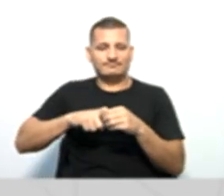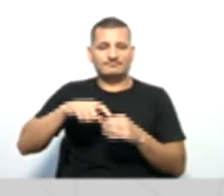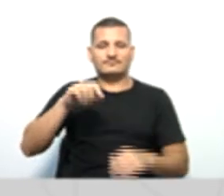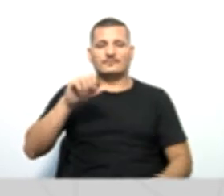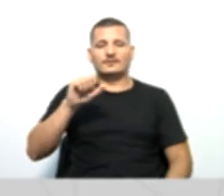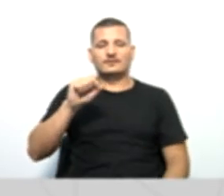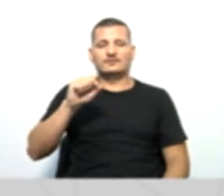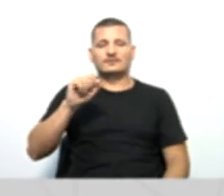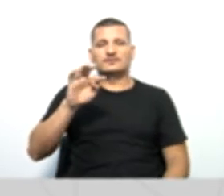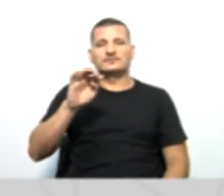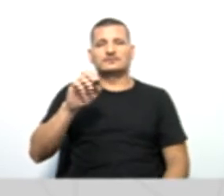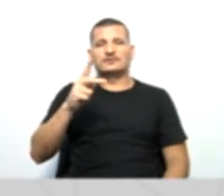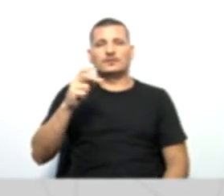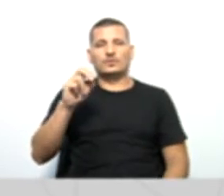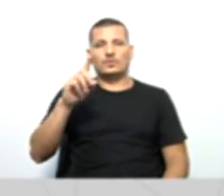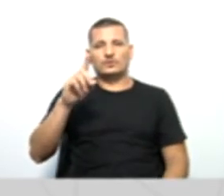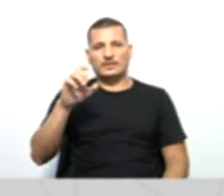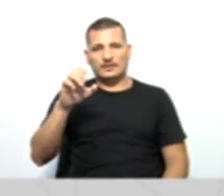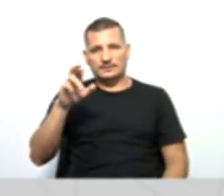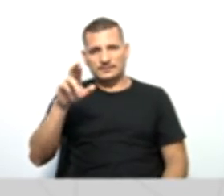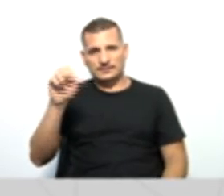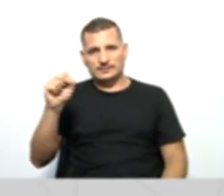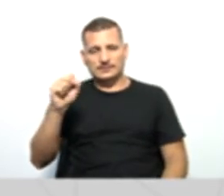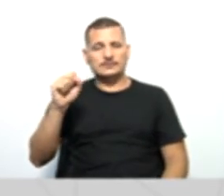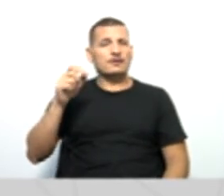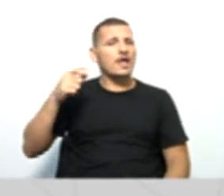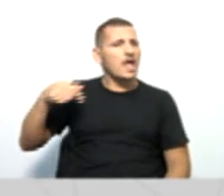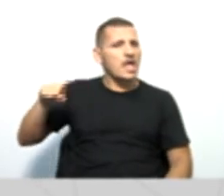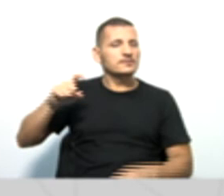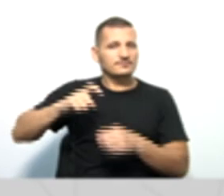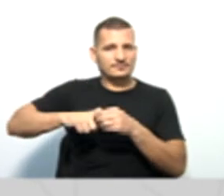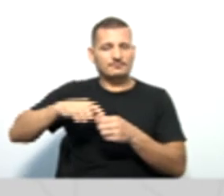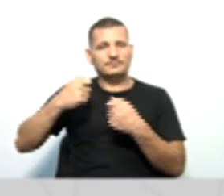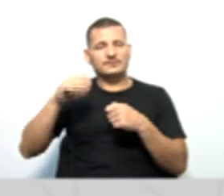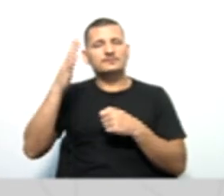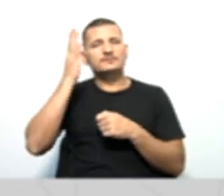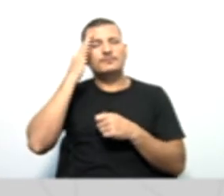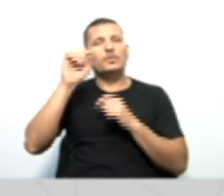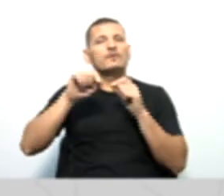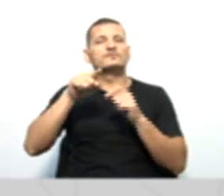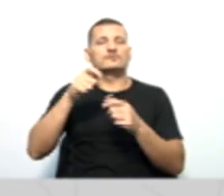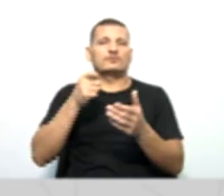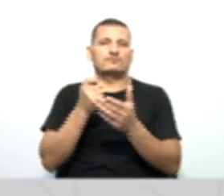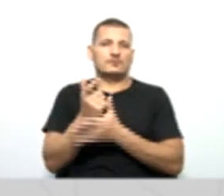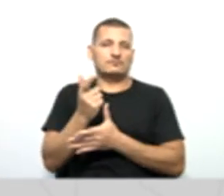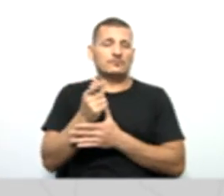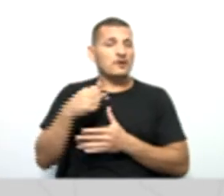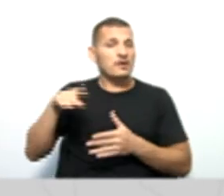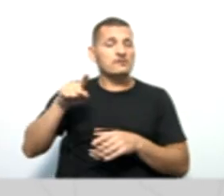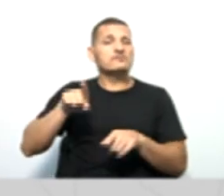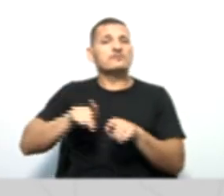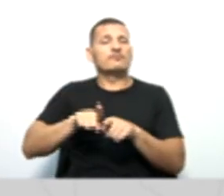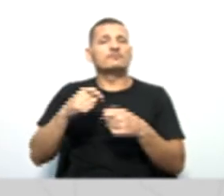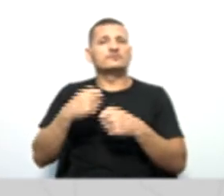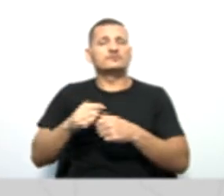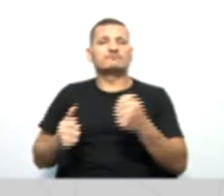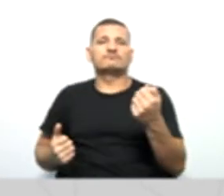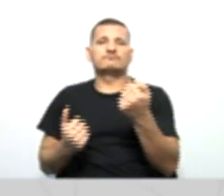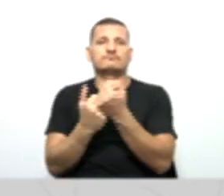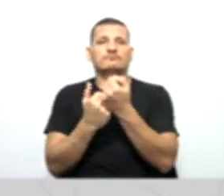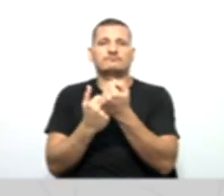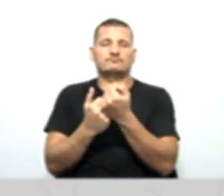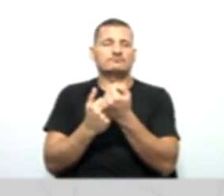stakeholders, eles têm que saber o que você tá comprando. E, além disso, eles têm que apoiar todas as decisões do seu